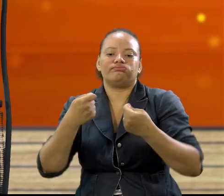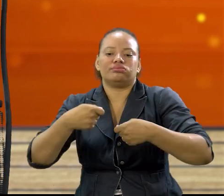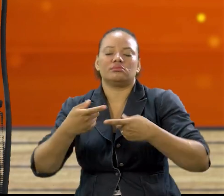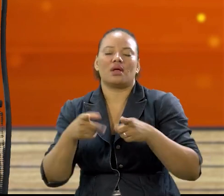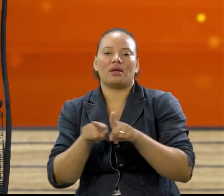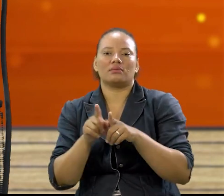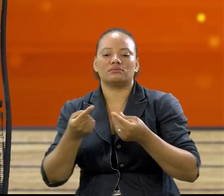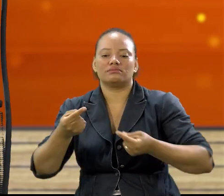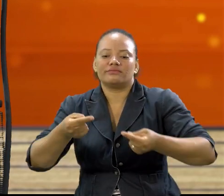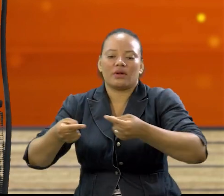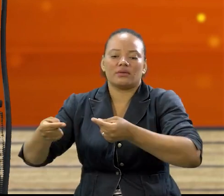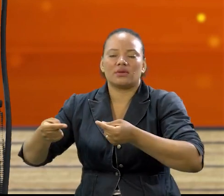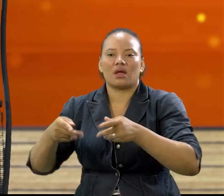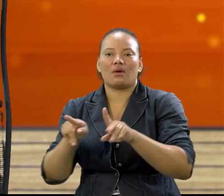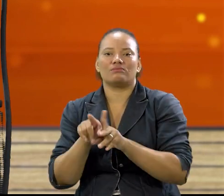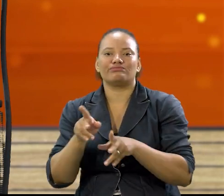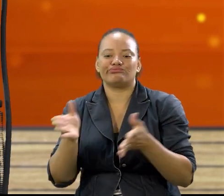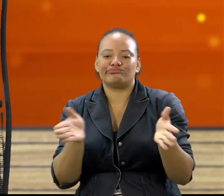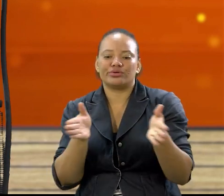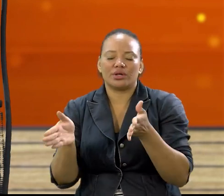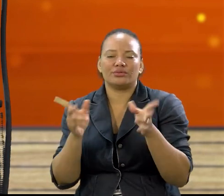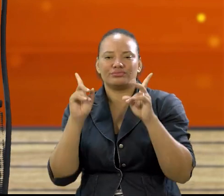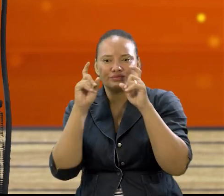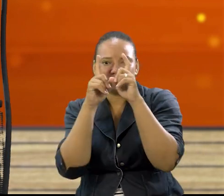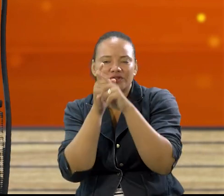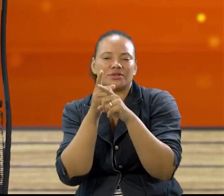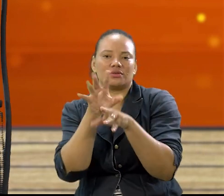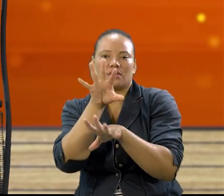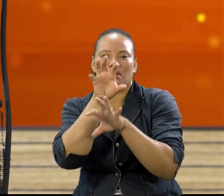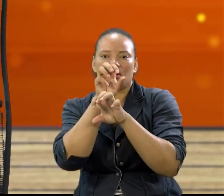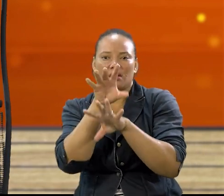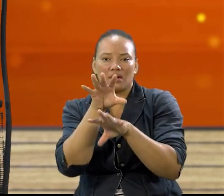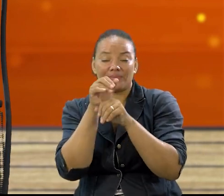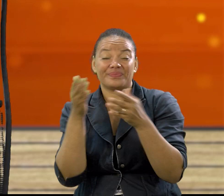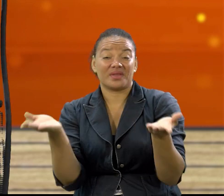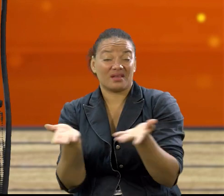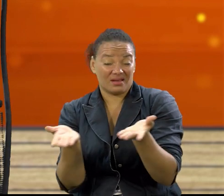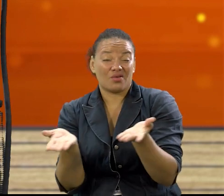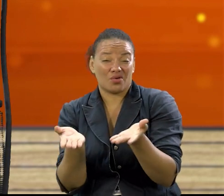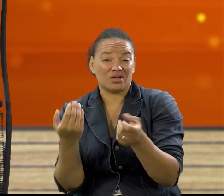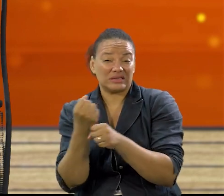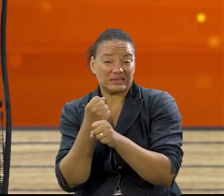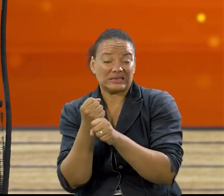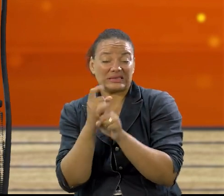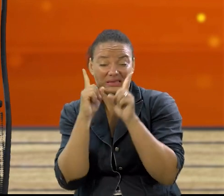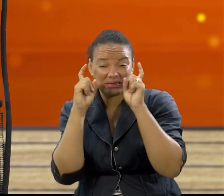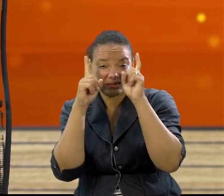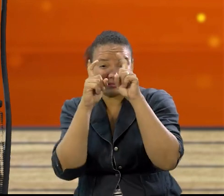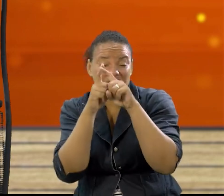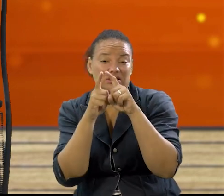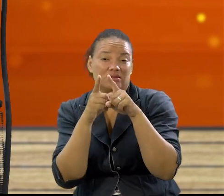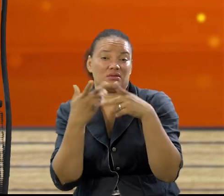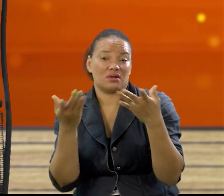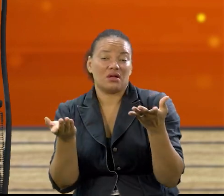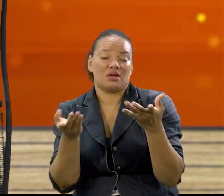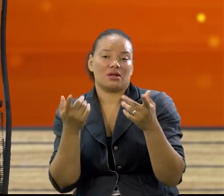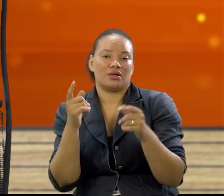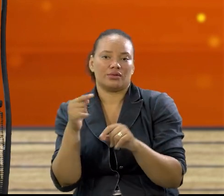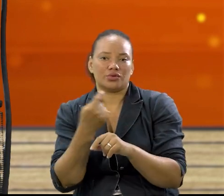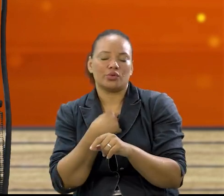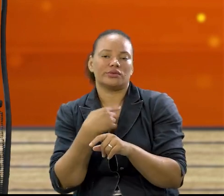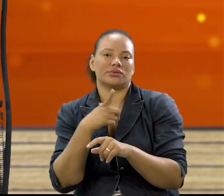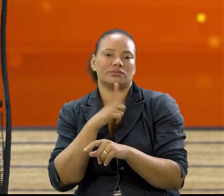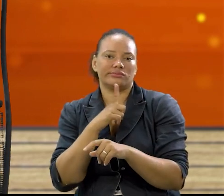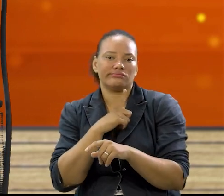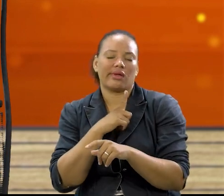é esse né e ainda esse esse ano está sendo bem atípico nós ainda estamos e